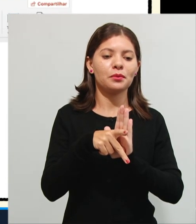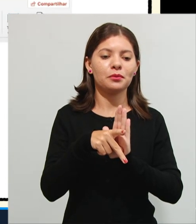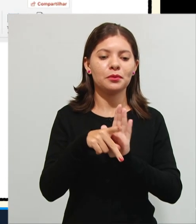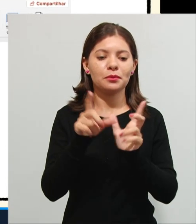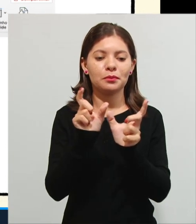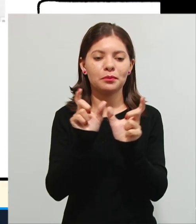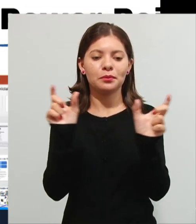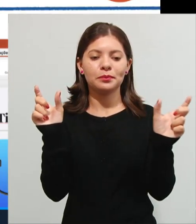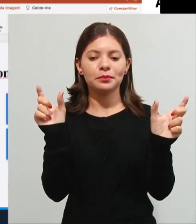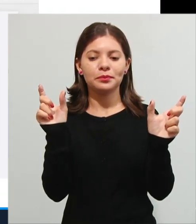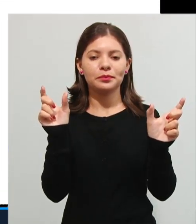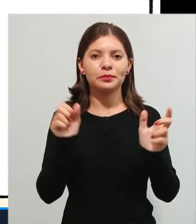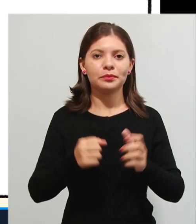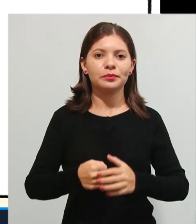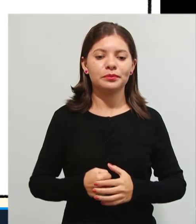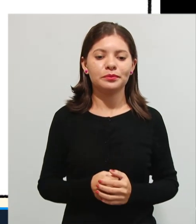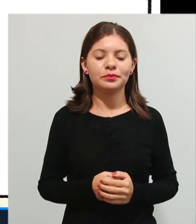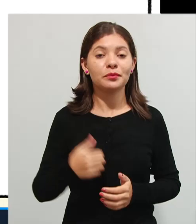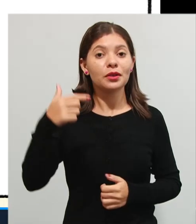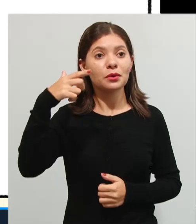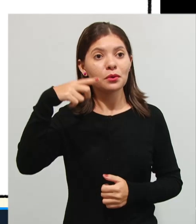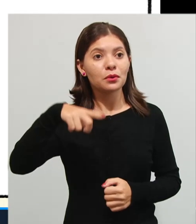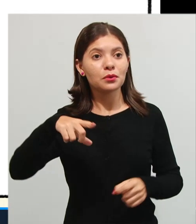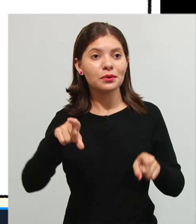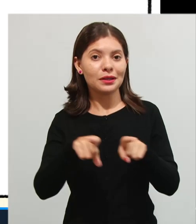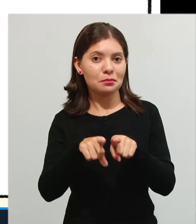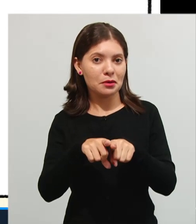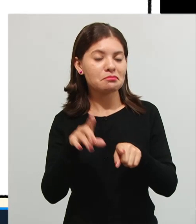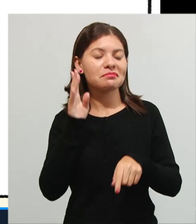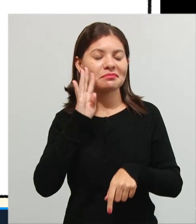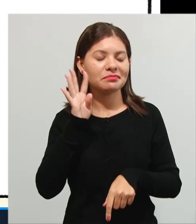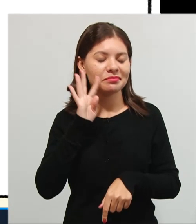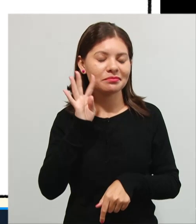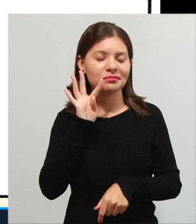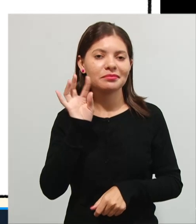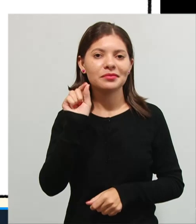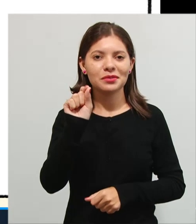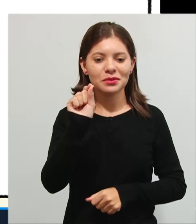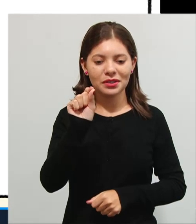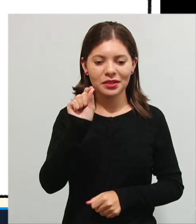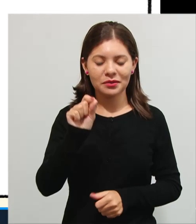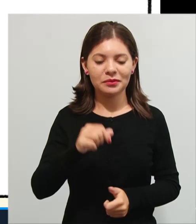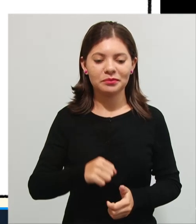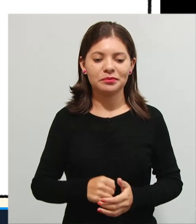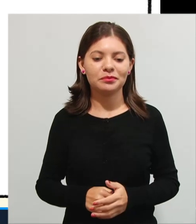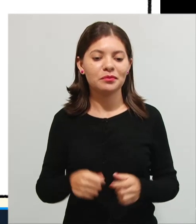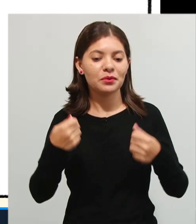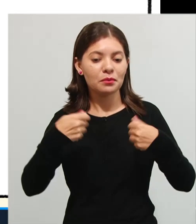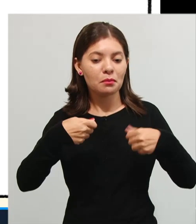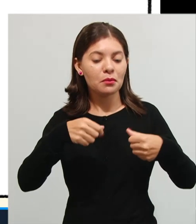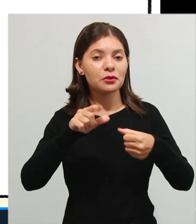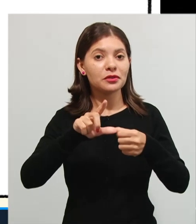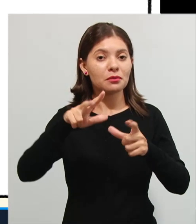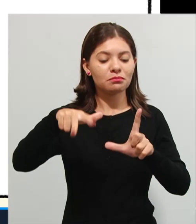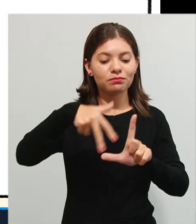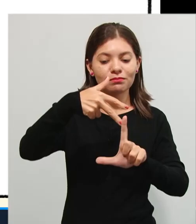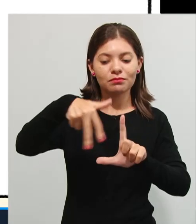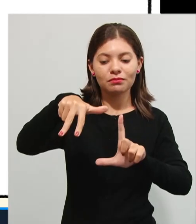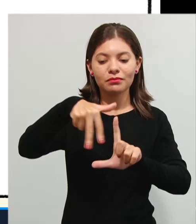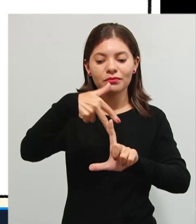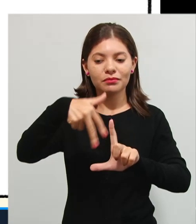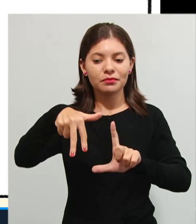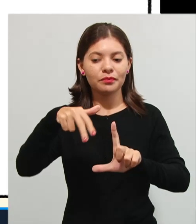Design. Outra funcionalidade também bem legal é a possibilidade de fazer animações. Então, quando a